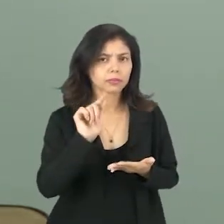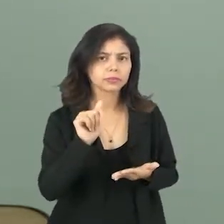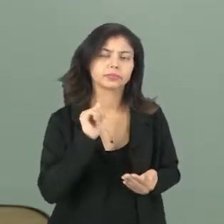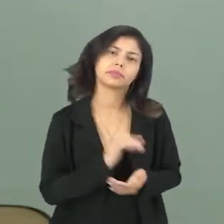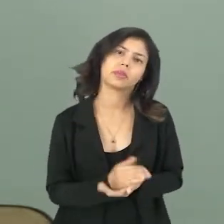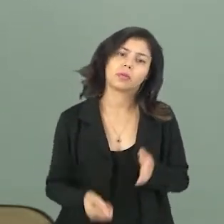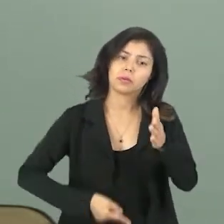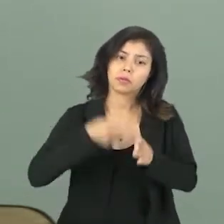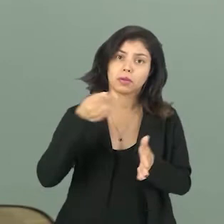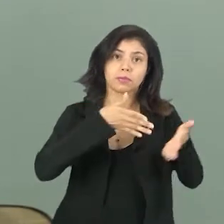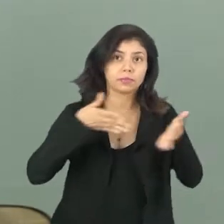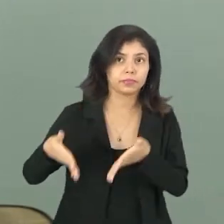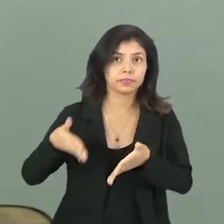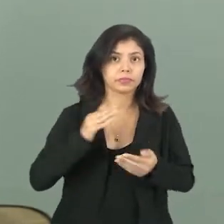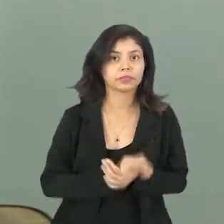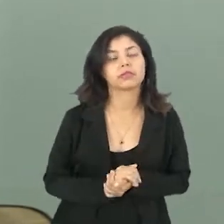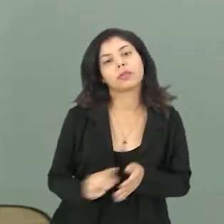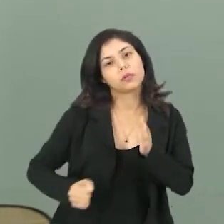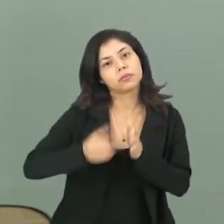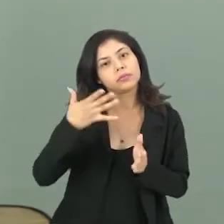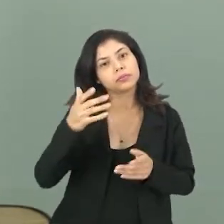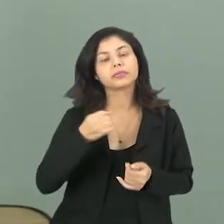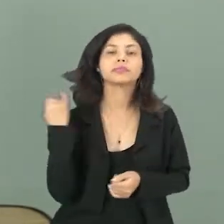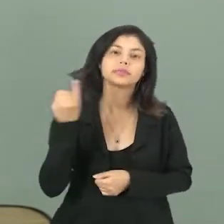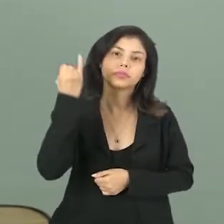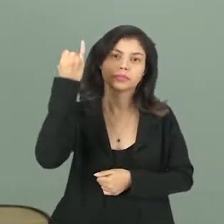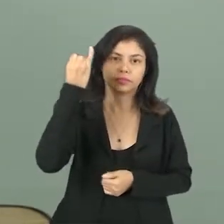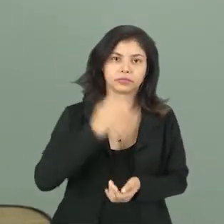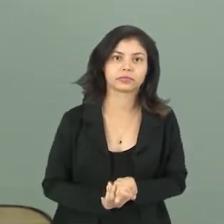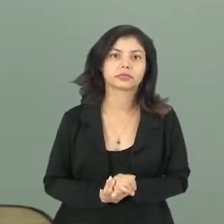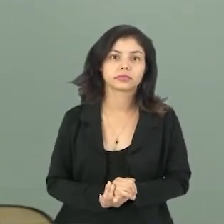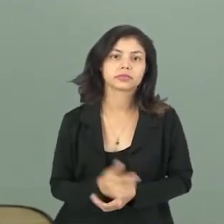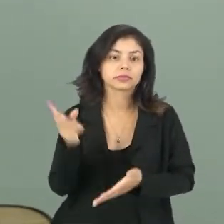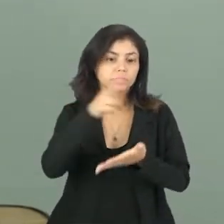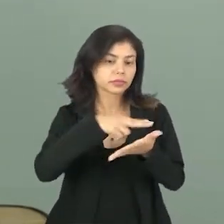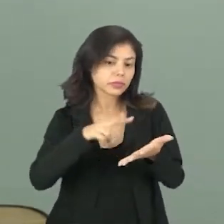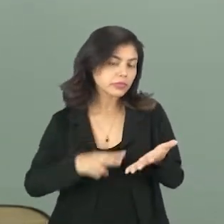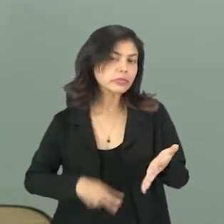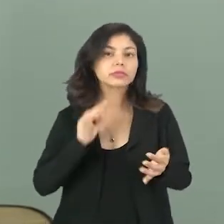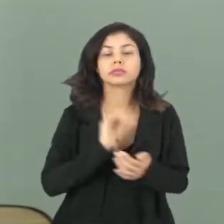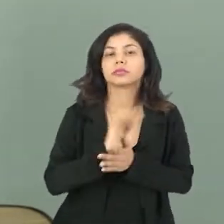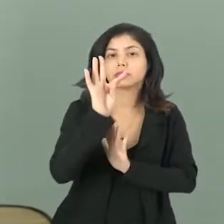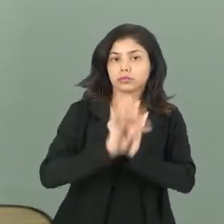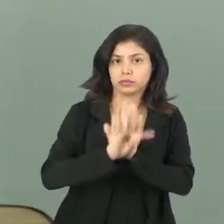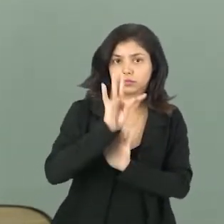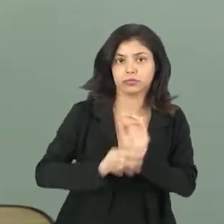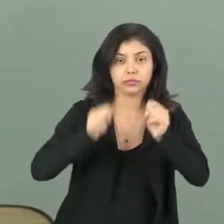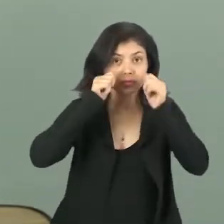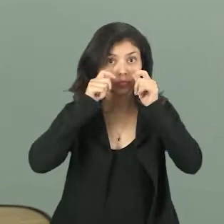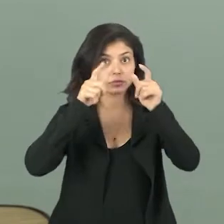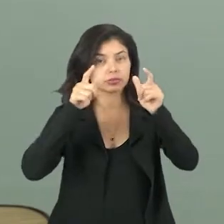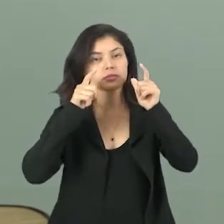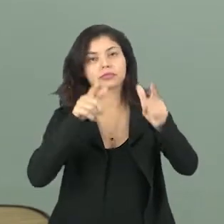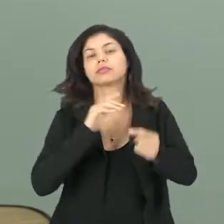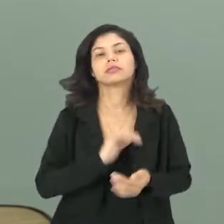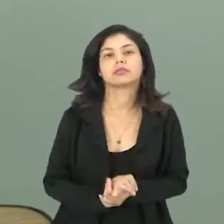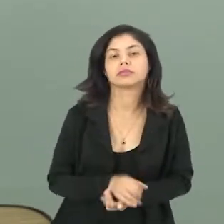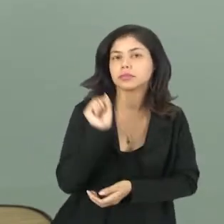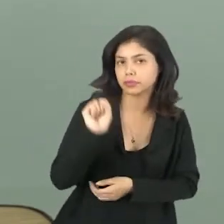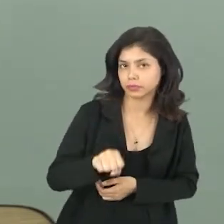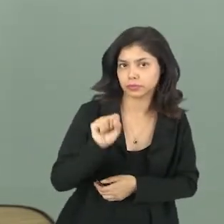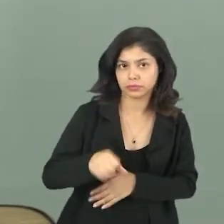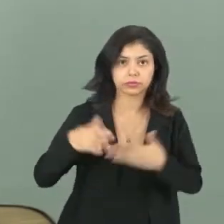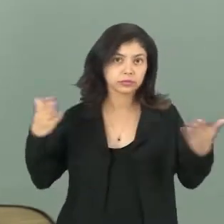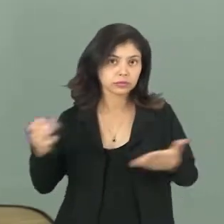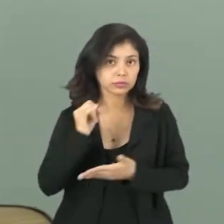então o primeiro passo o primeiro passo é muito importante é que nós temos que ler o e com atenção isso mesmo